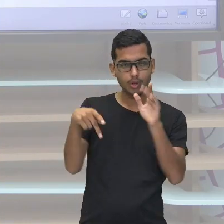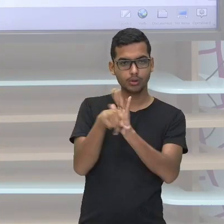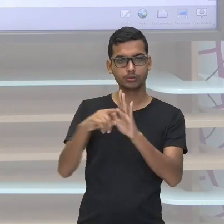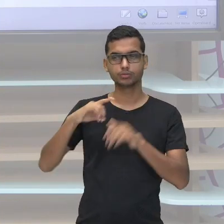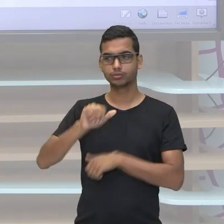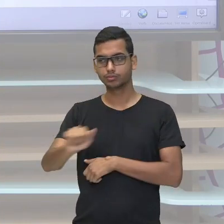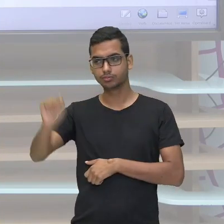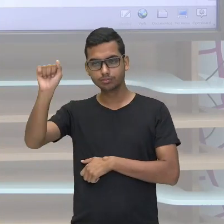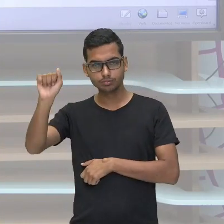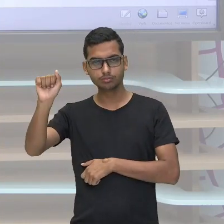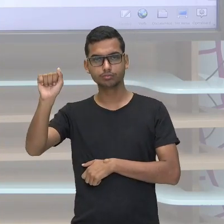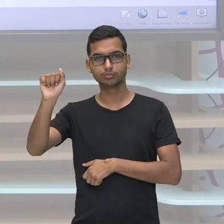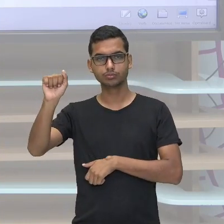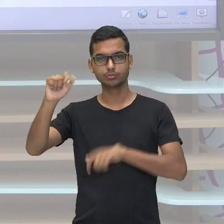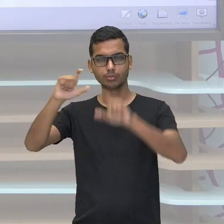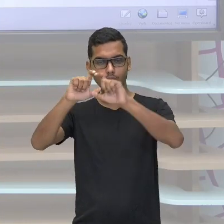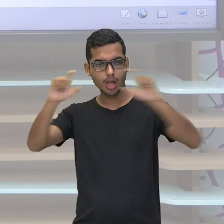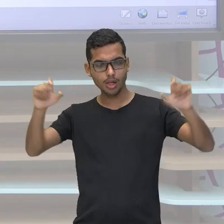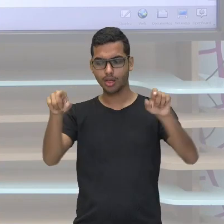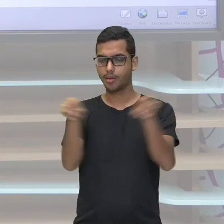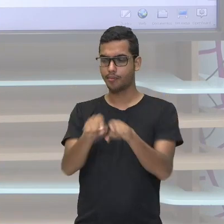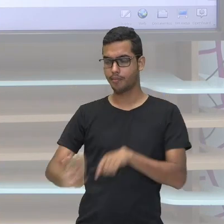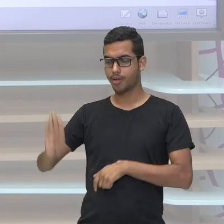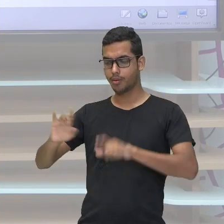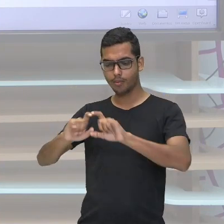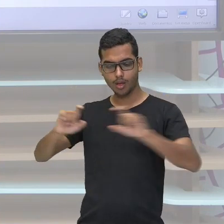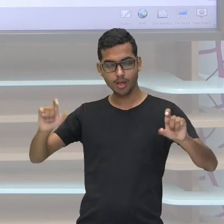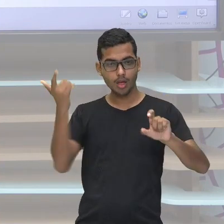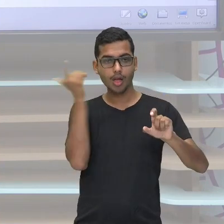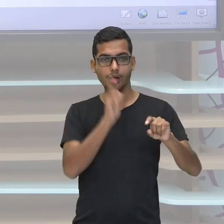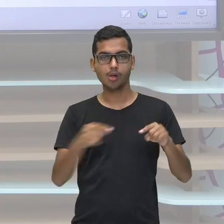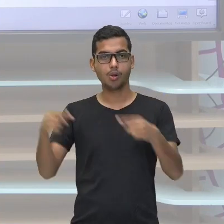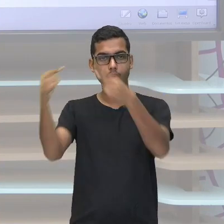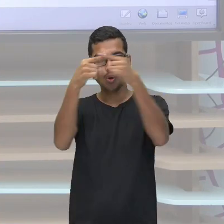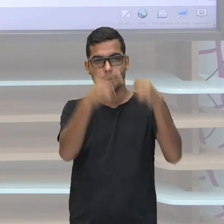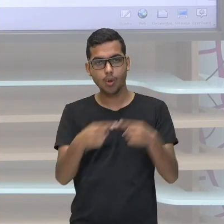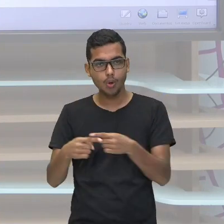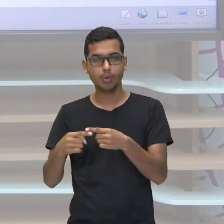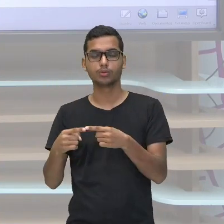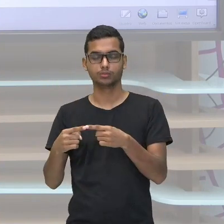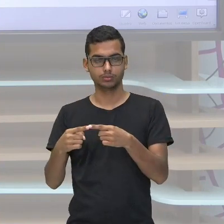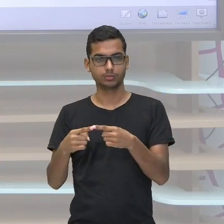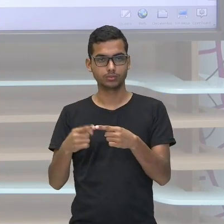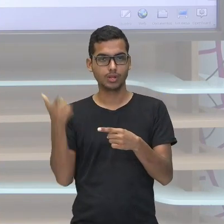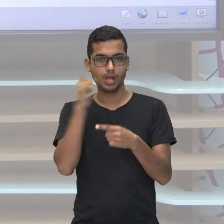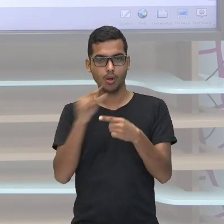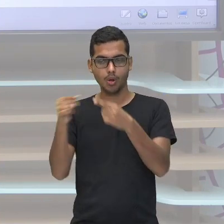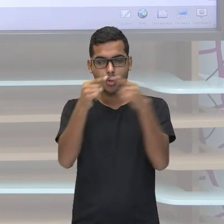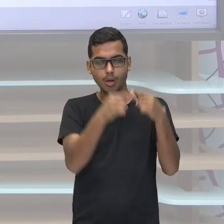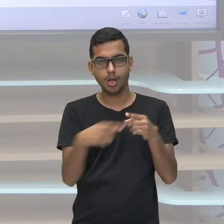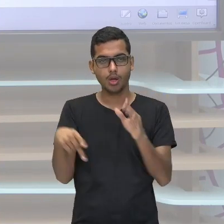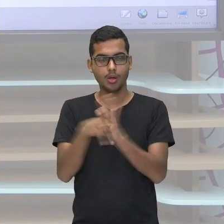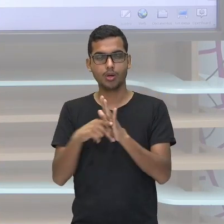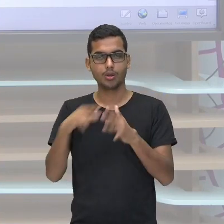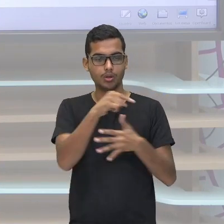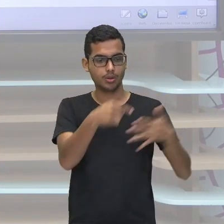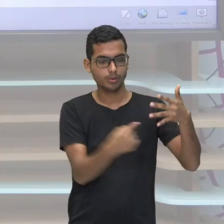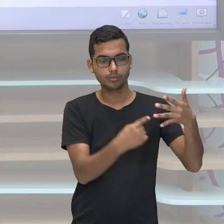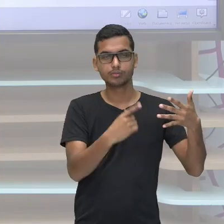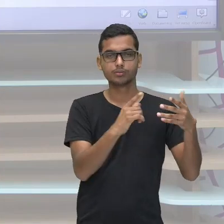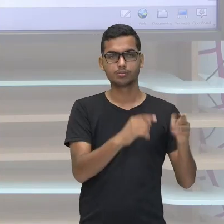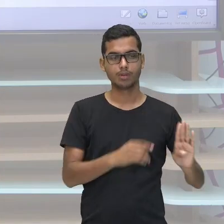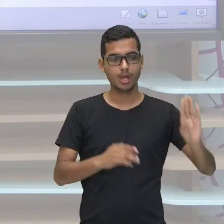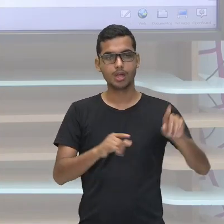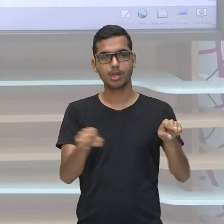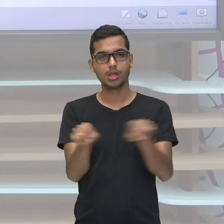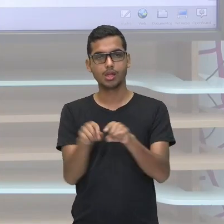e associou o valor deles a um valor ali dos elementos do conjunto B. Vamos ver essa representação